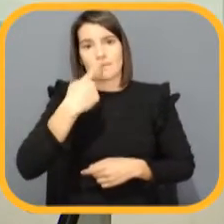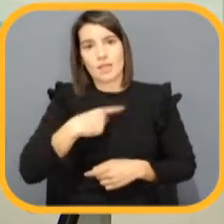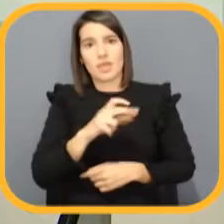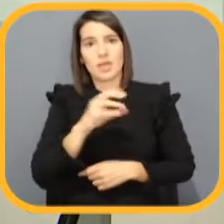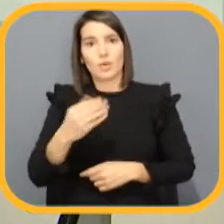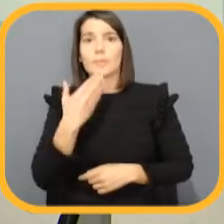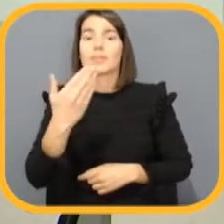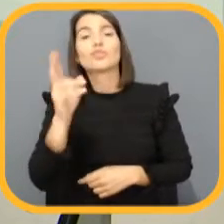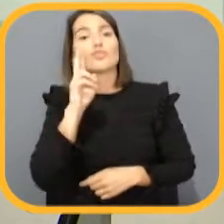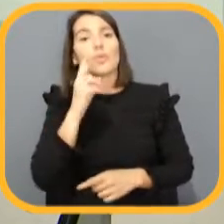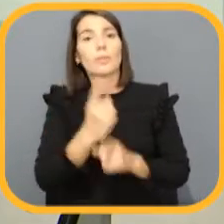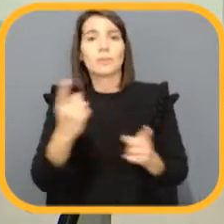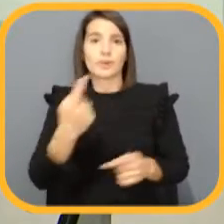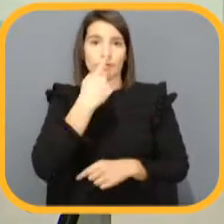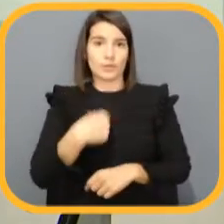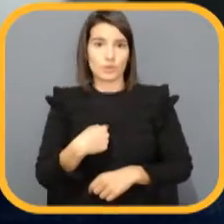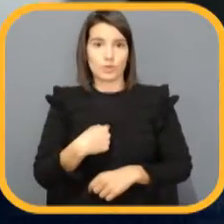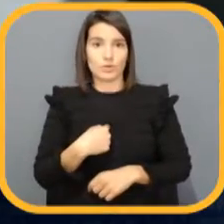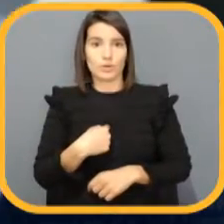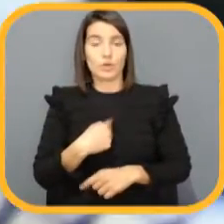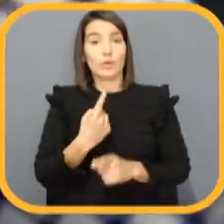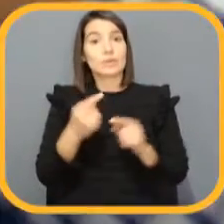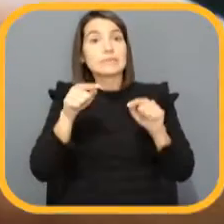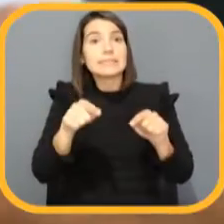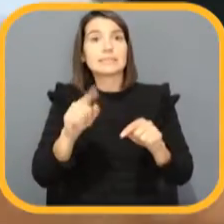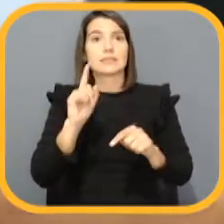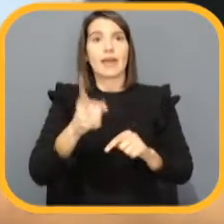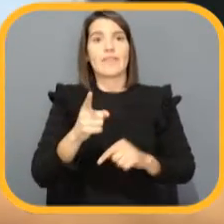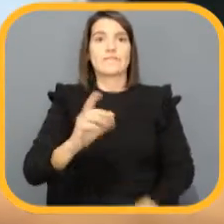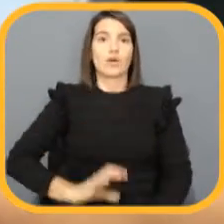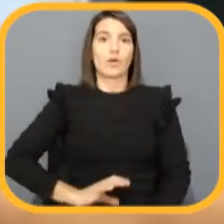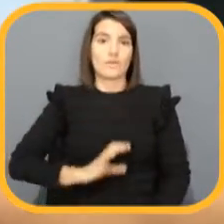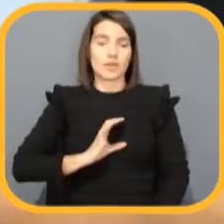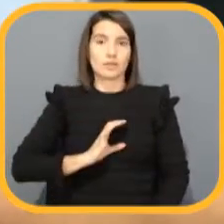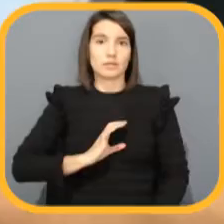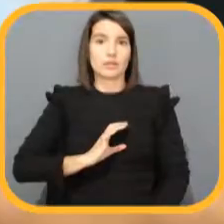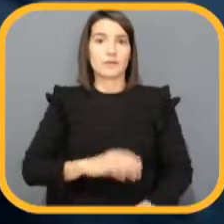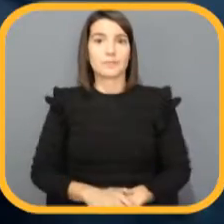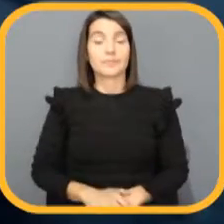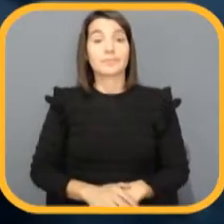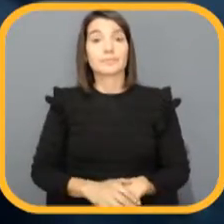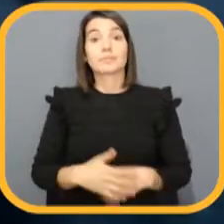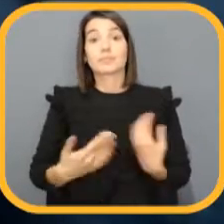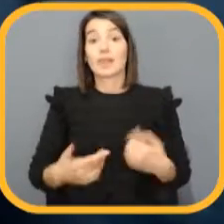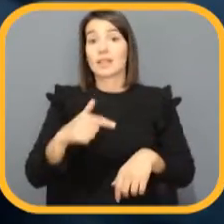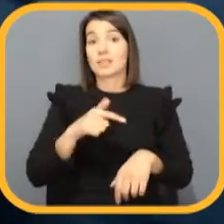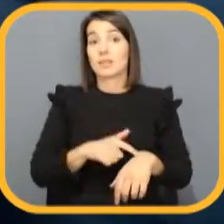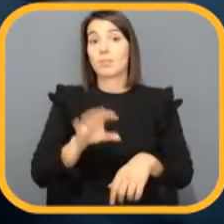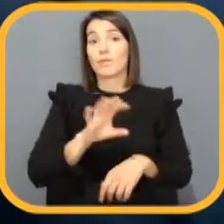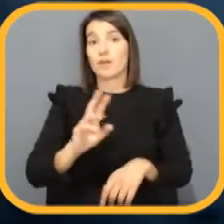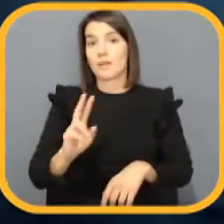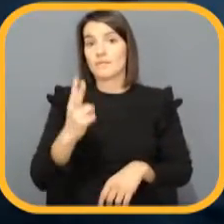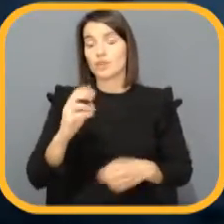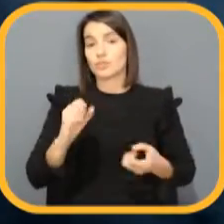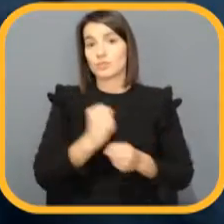errei e pedir desculpa ao telespectador por ter errado. Porque esse é o princípio da confiança. O tempo marca 2 formas de